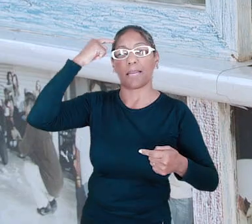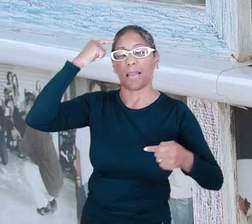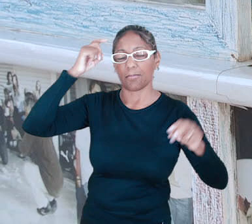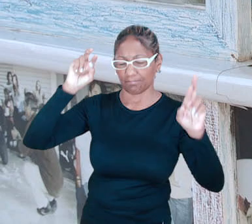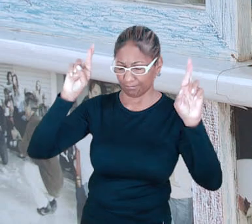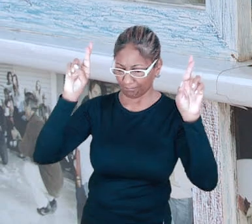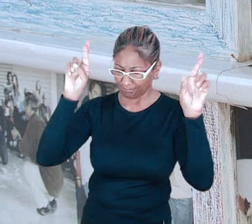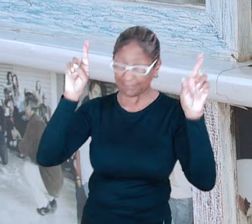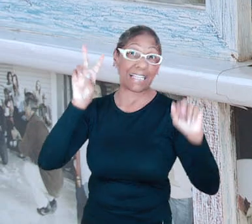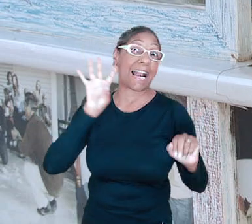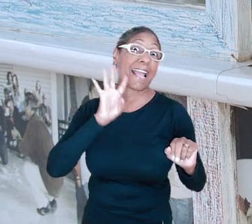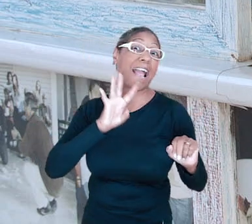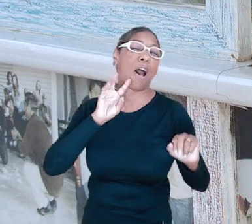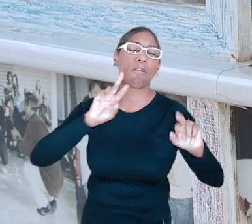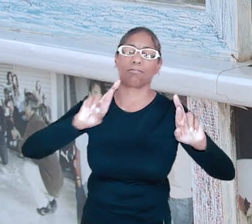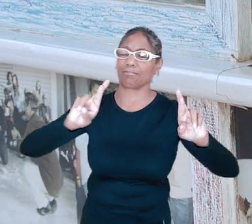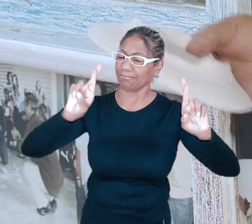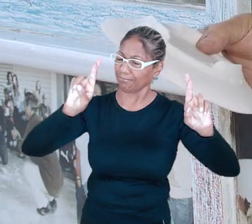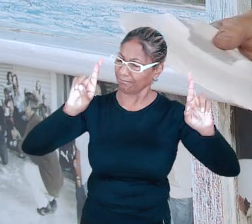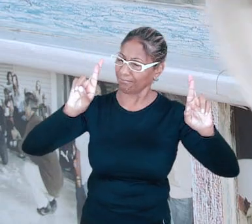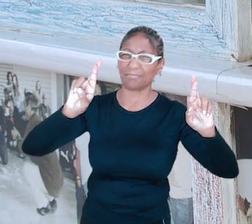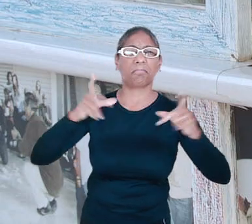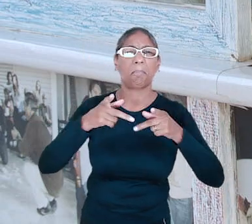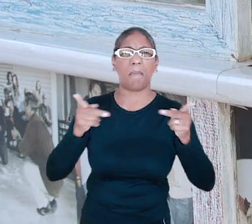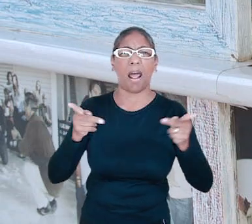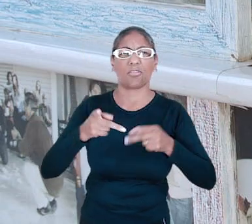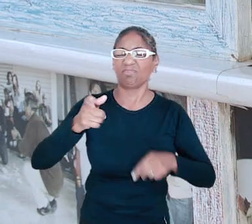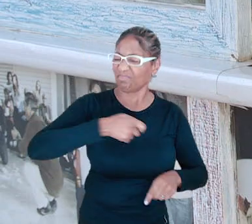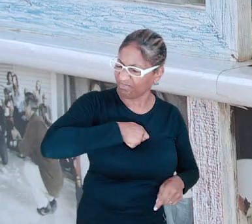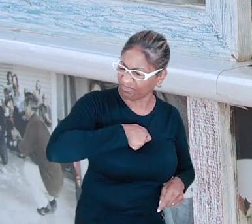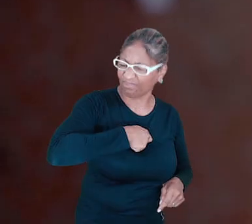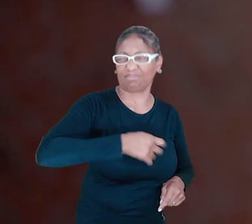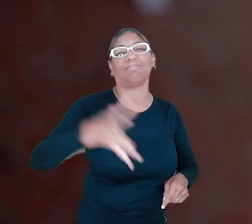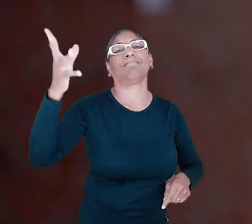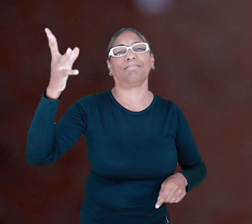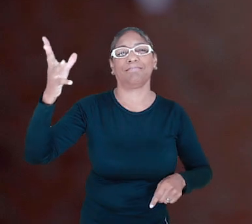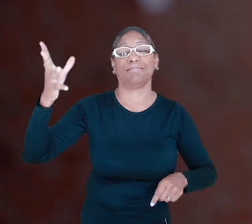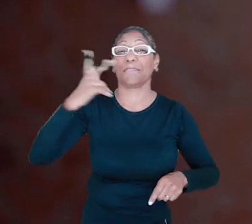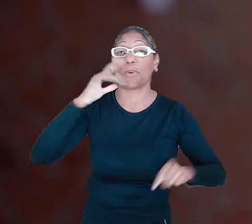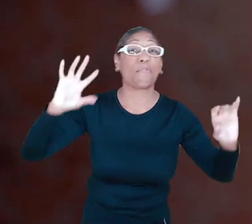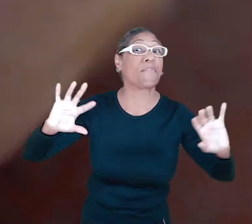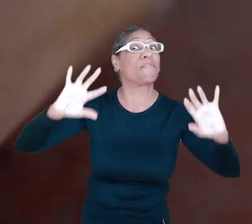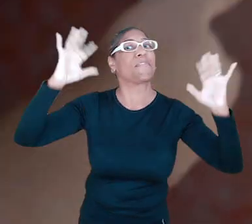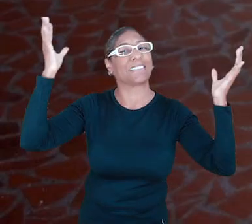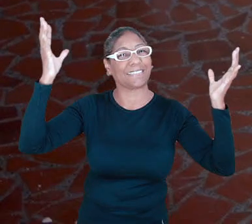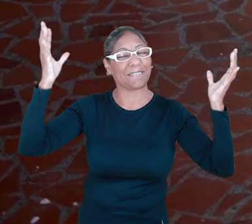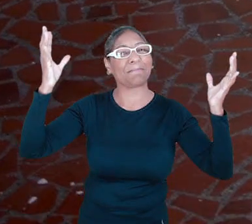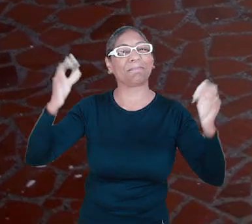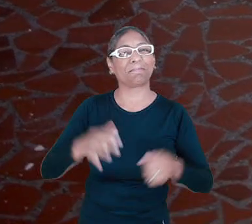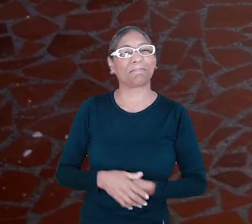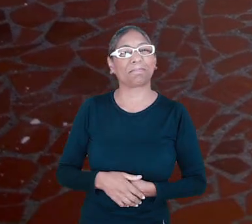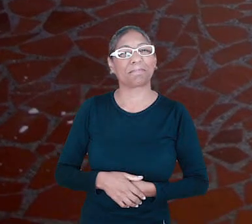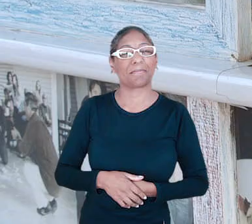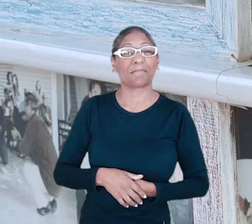mentaliza algo interessante, algo legal e estraçalha ele em homenagem àquela situação.